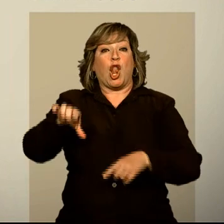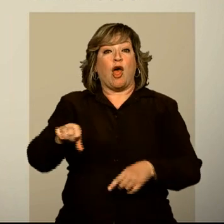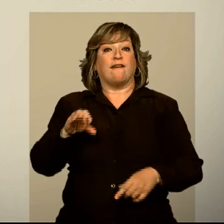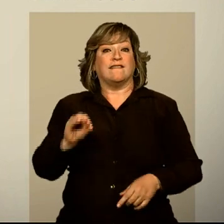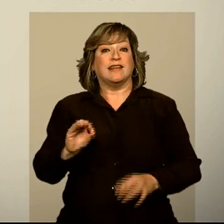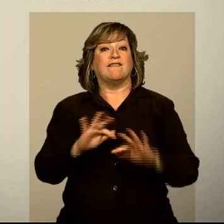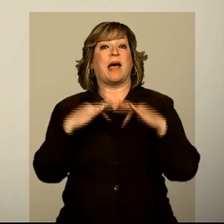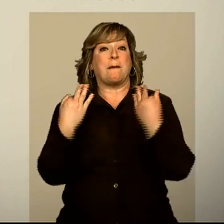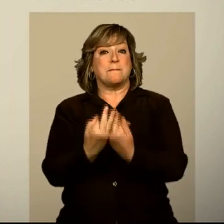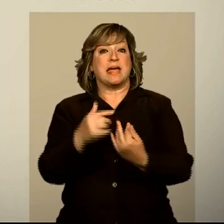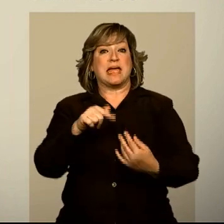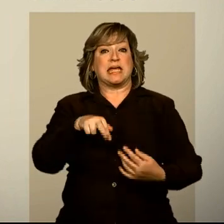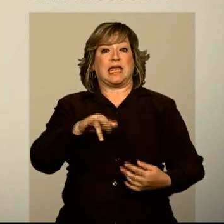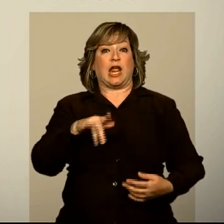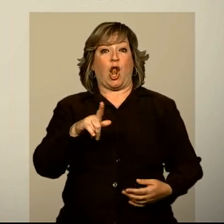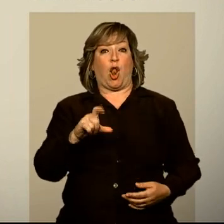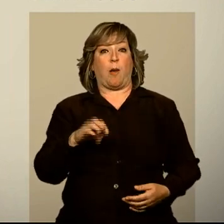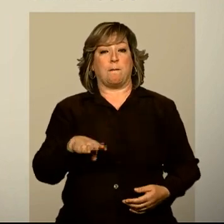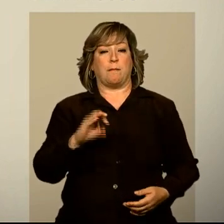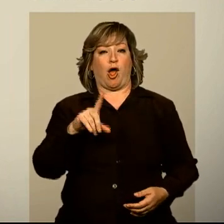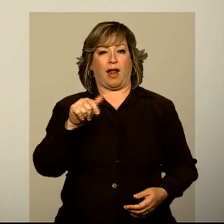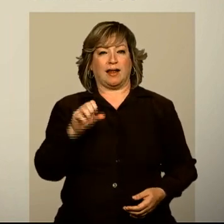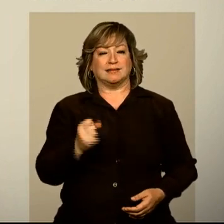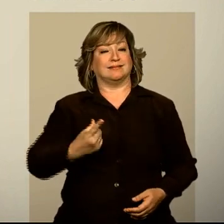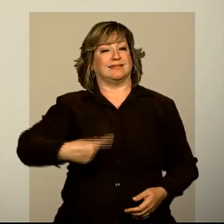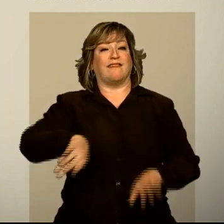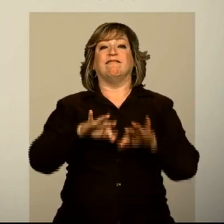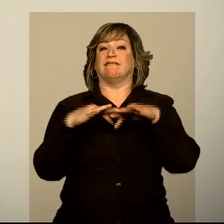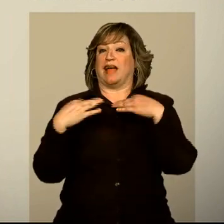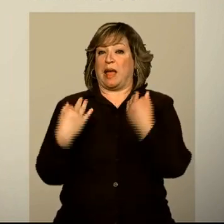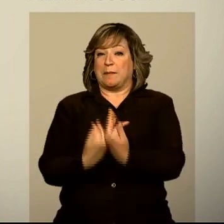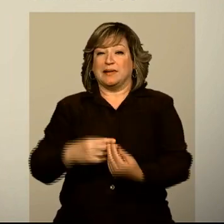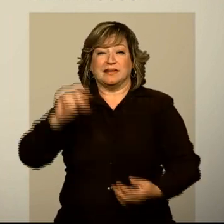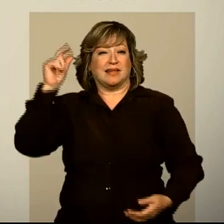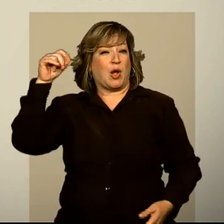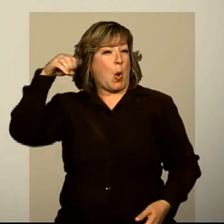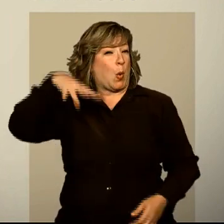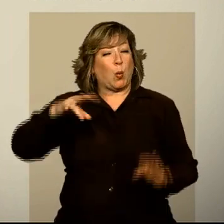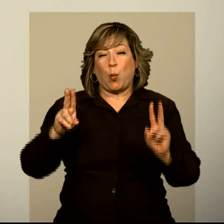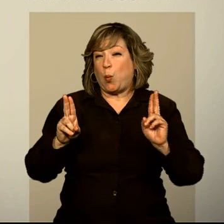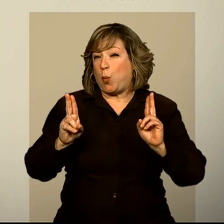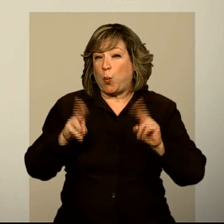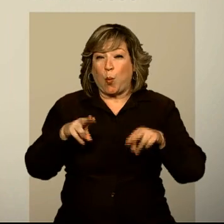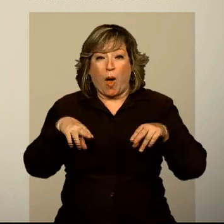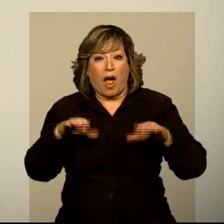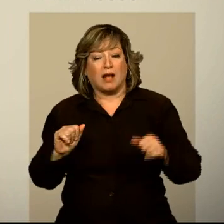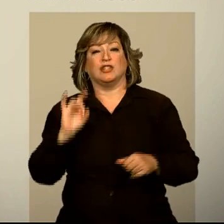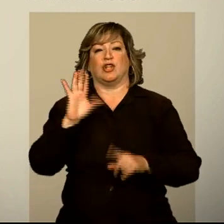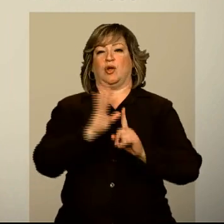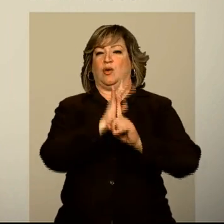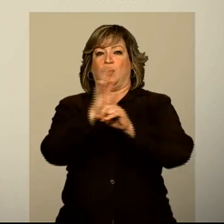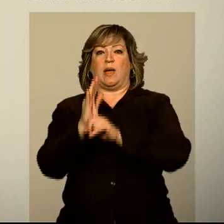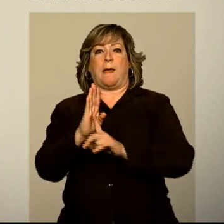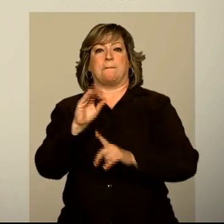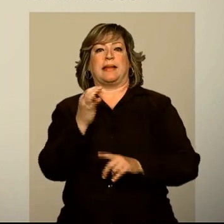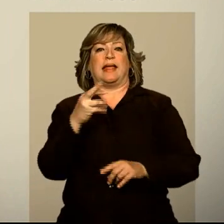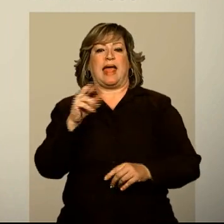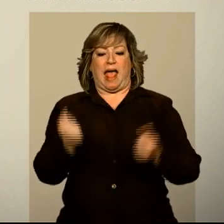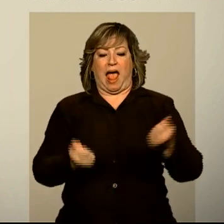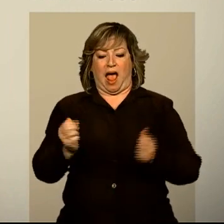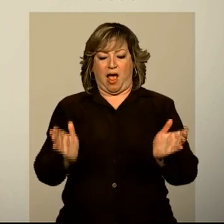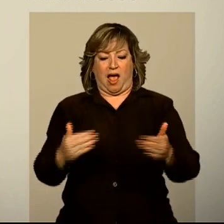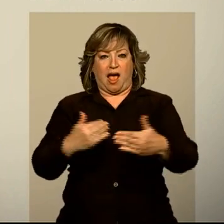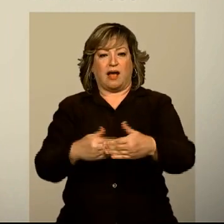famílias de quilombolas essas famílias passaram a vida sem luz usando lampiões Bom dia de